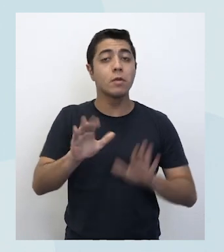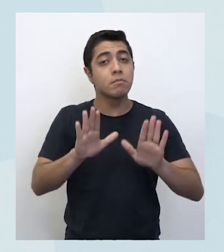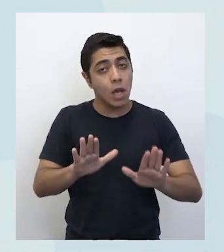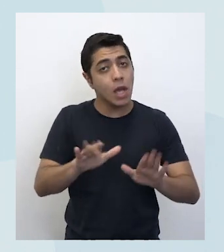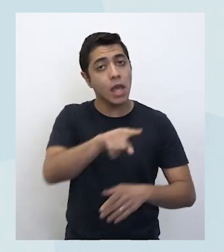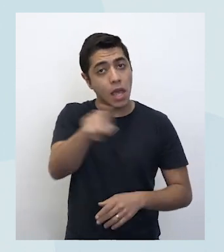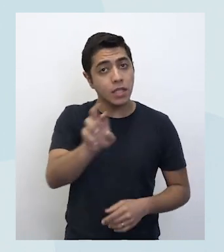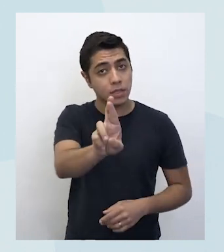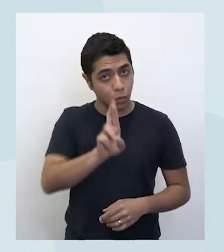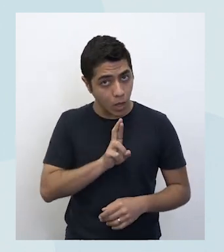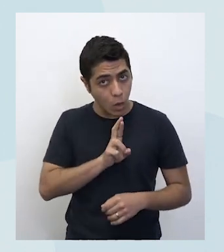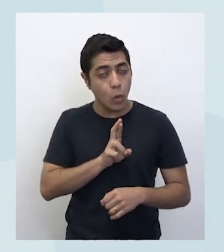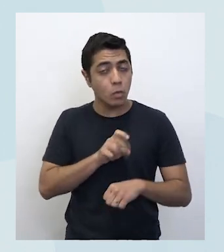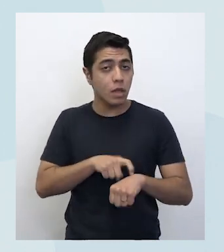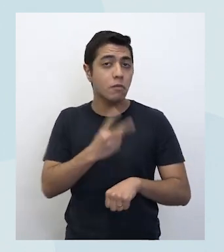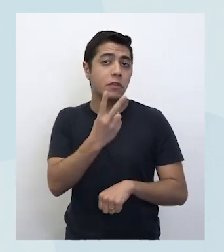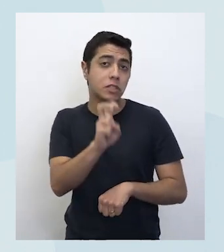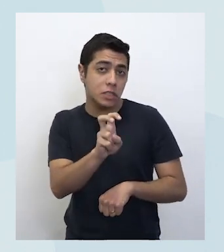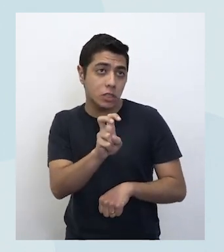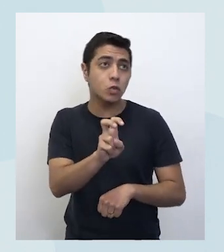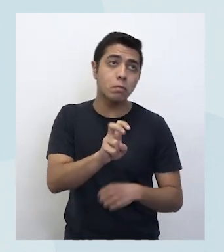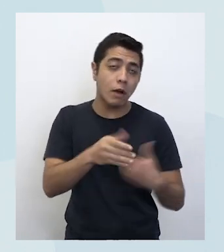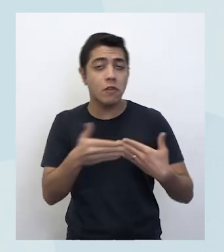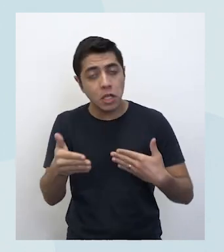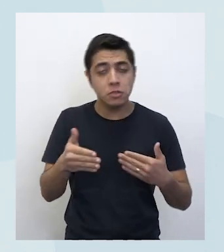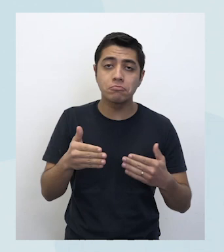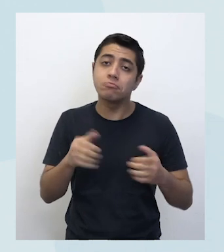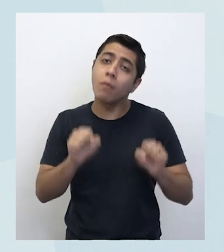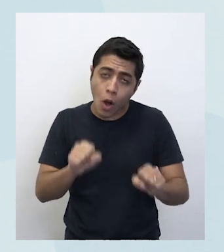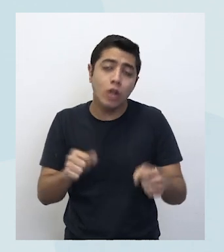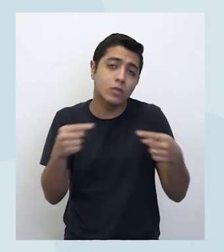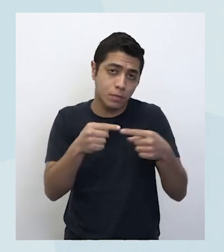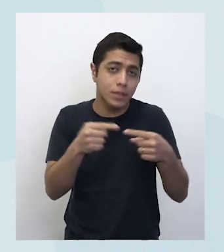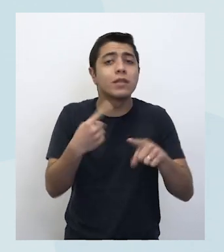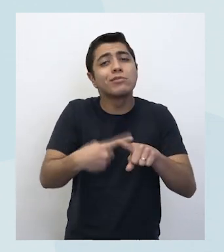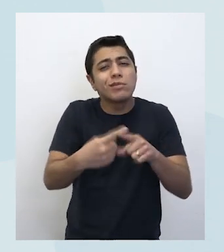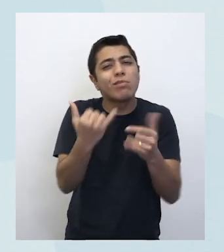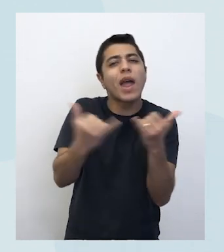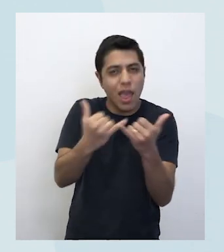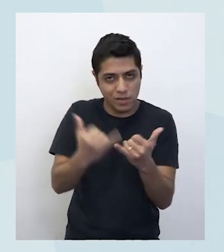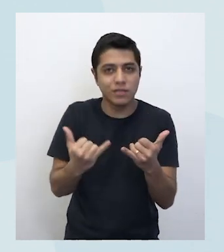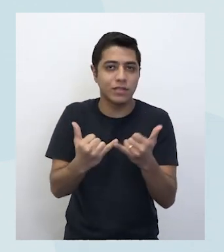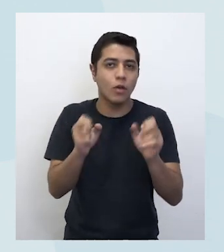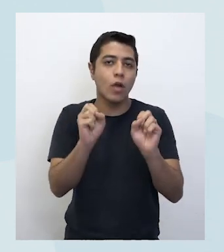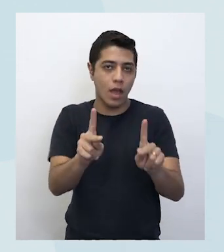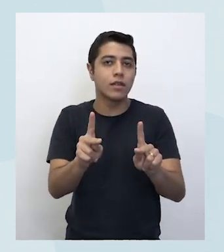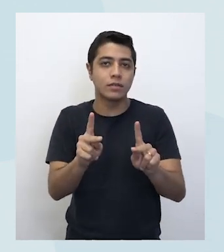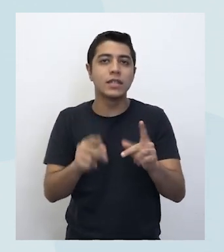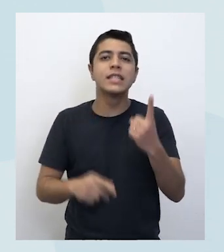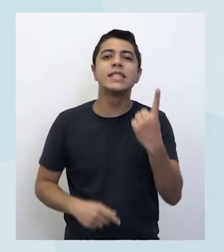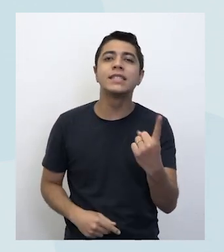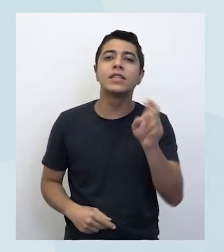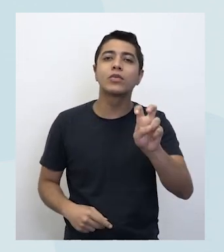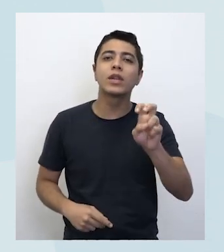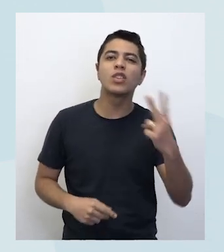tem uma variação muito pequena. Se você vê lá de 152 para 150, né? Então, é aceitável vocês falarem que a partir